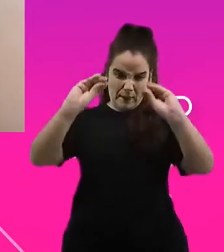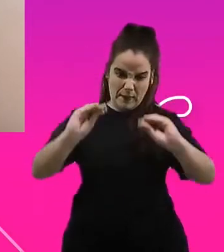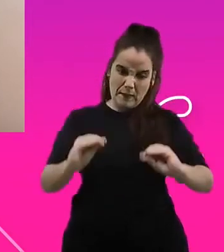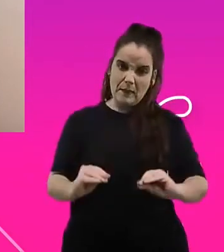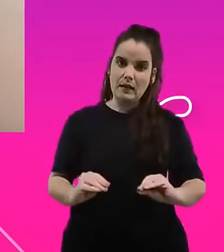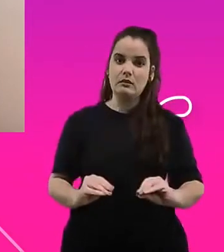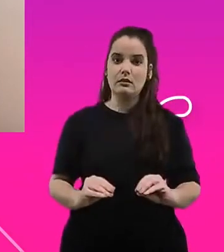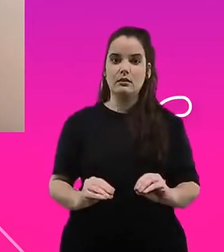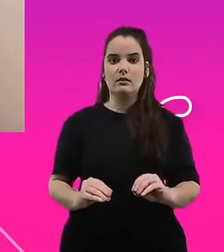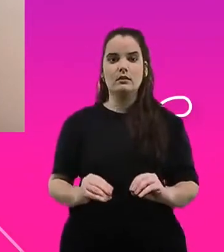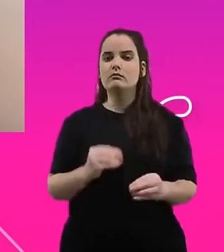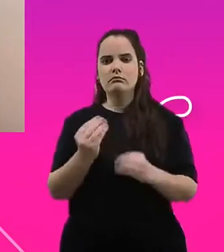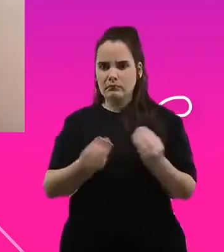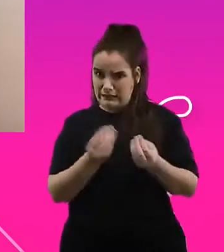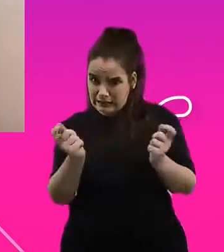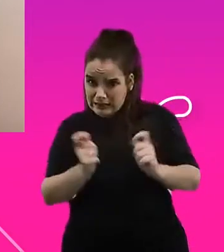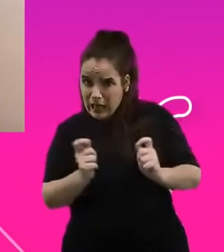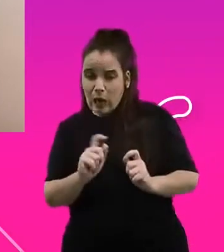você trabalha.